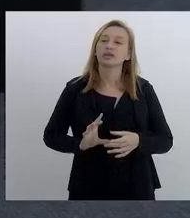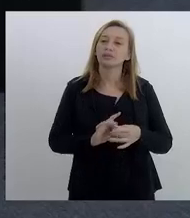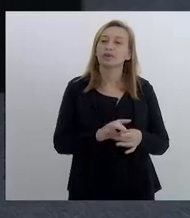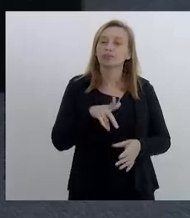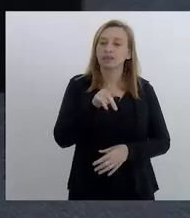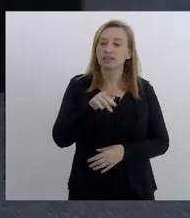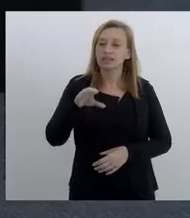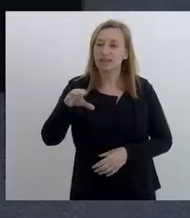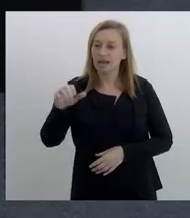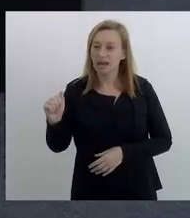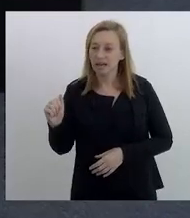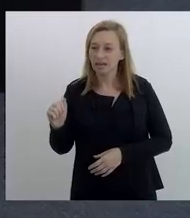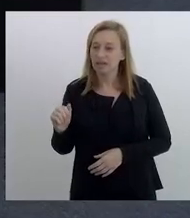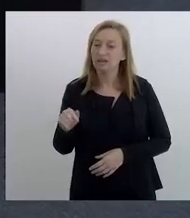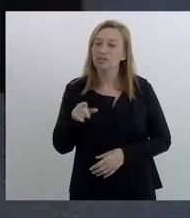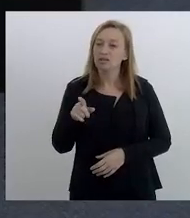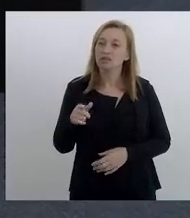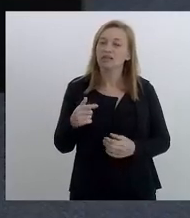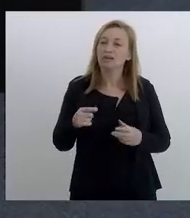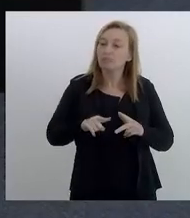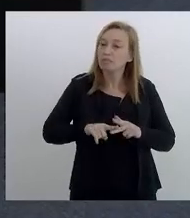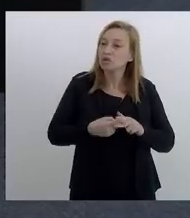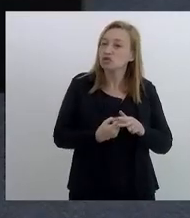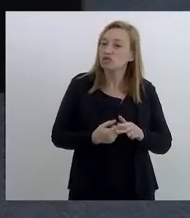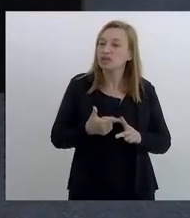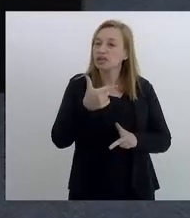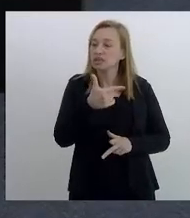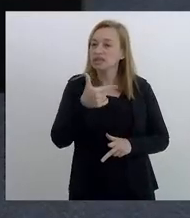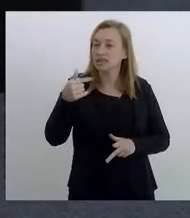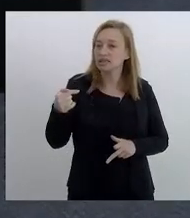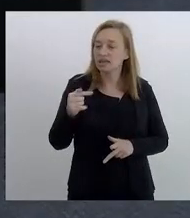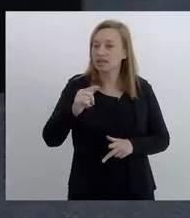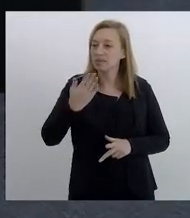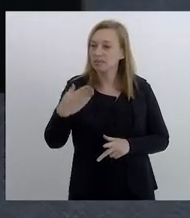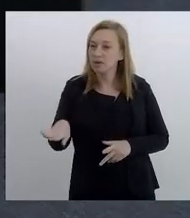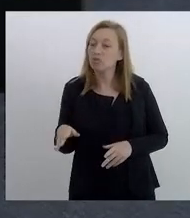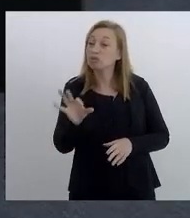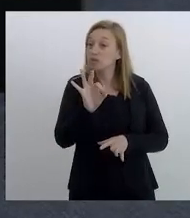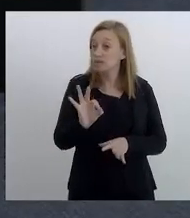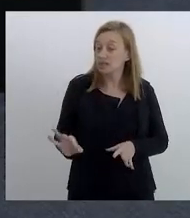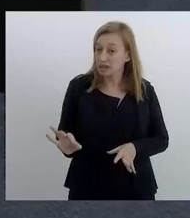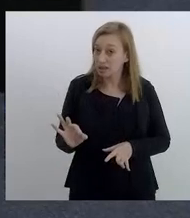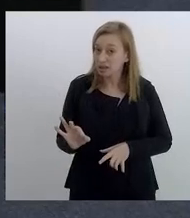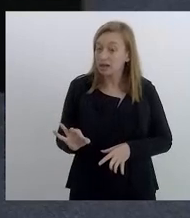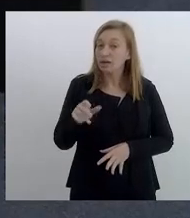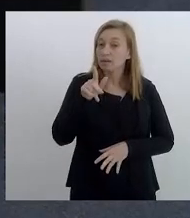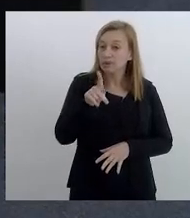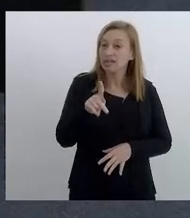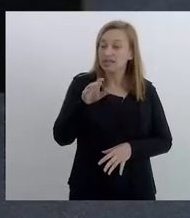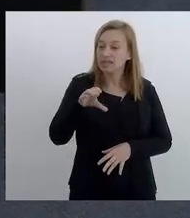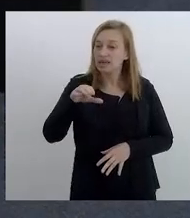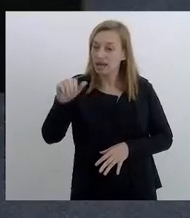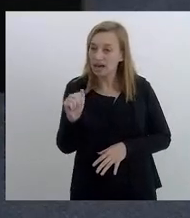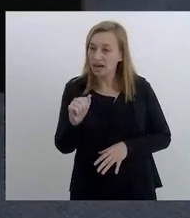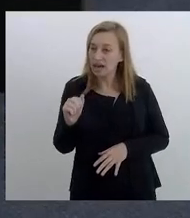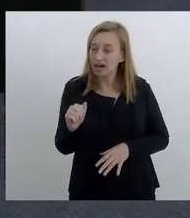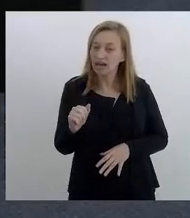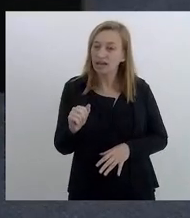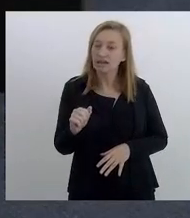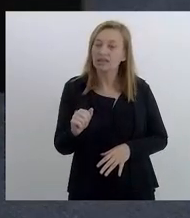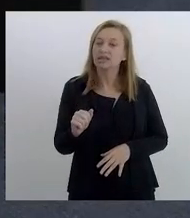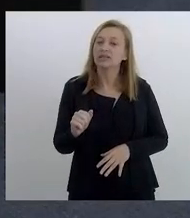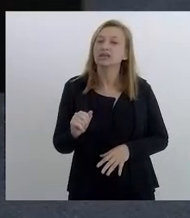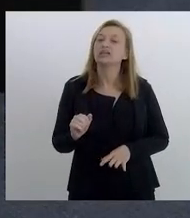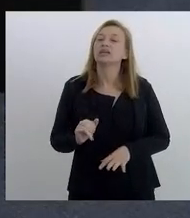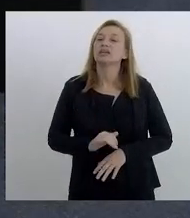IPCA, você vai ter que já multiplicar por 17,5%. E o IPCA, apesar de ser um índice